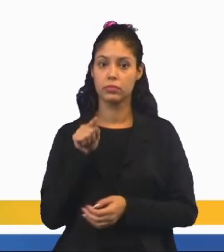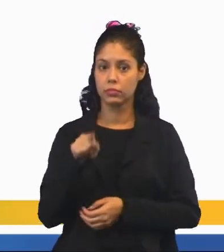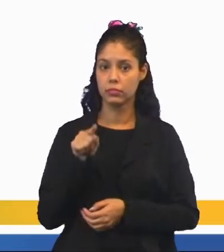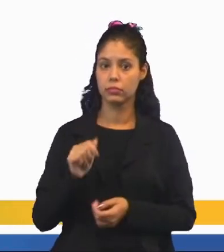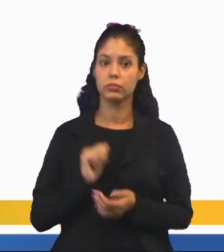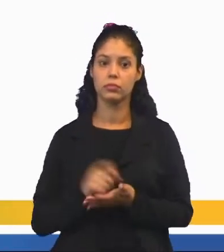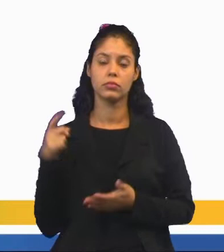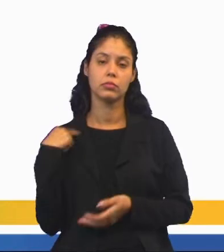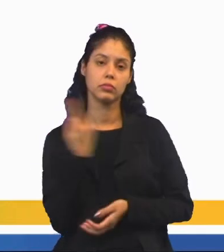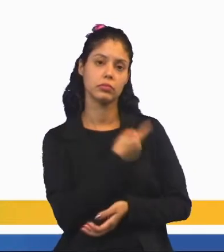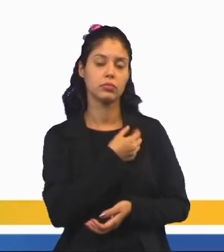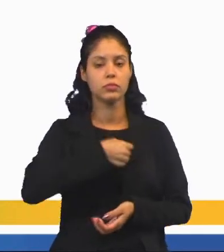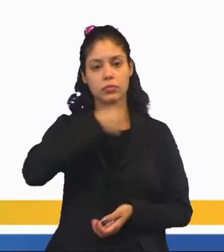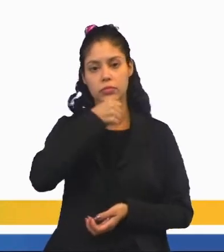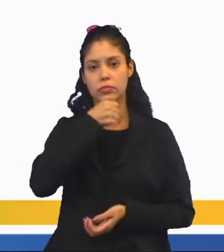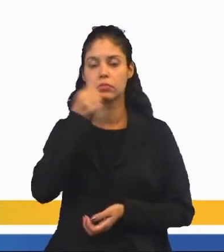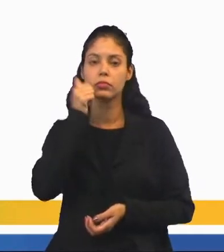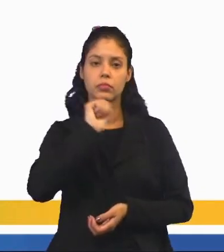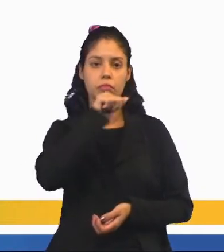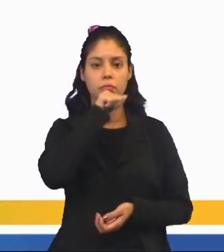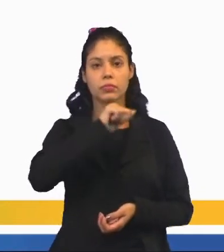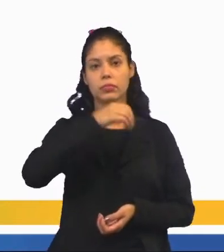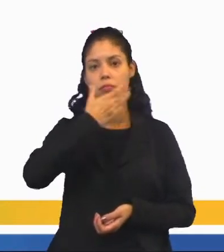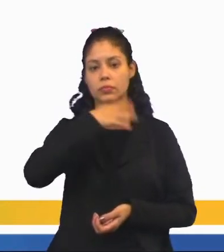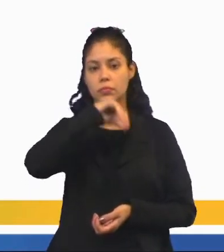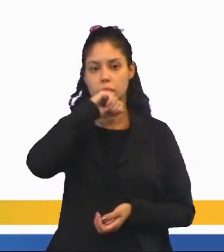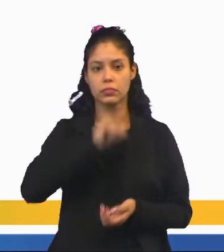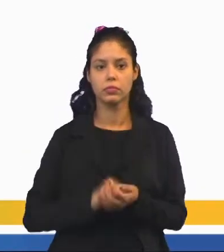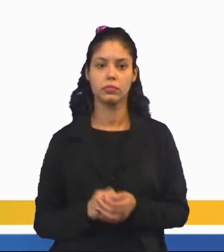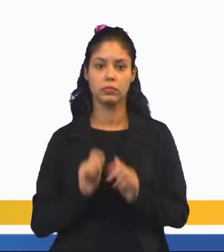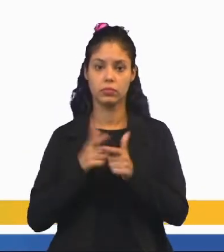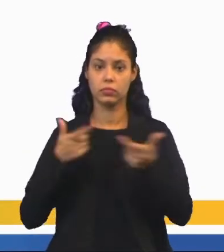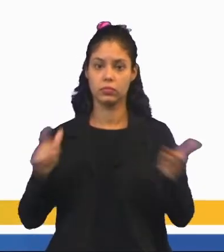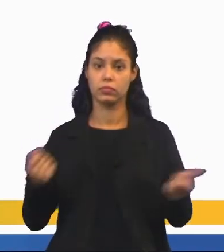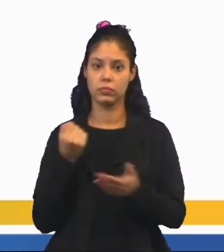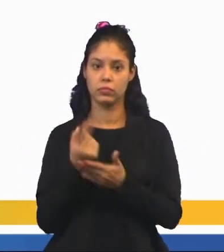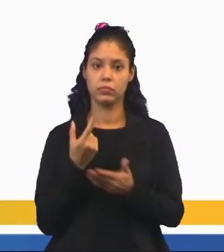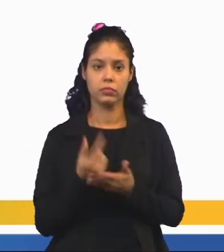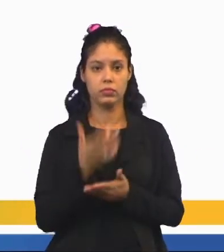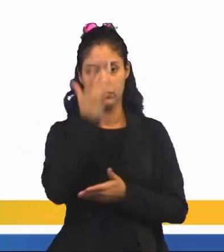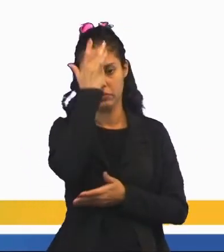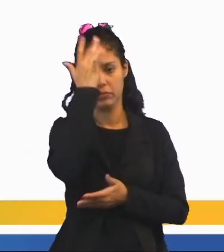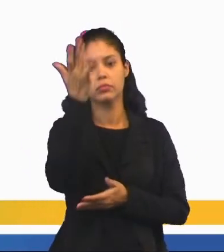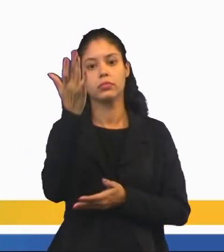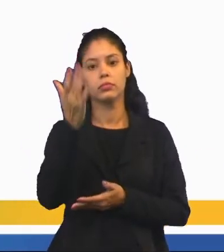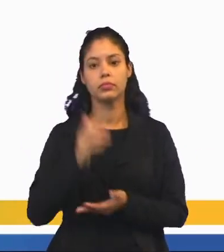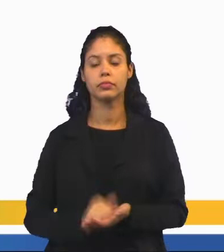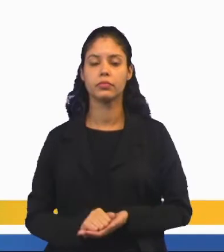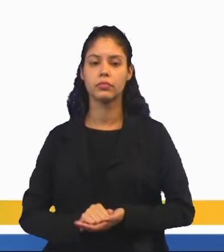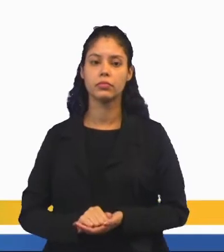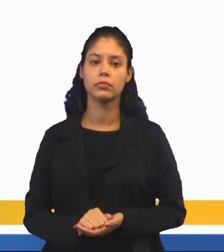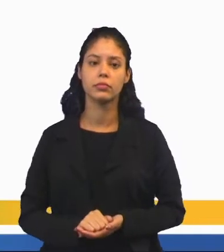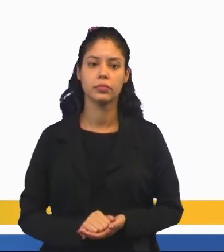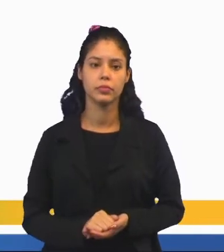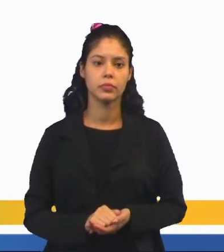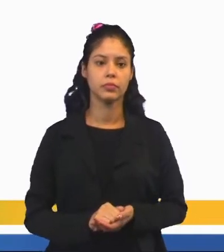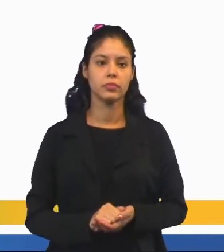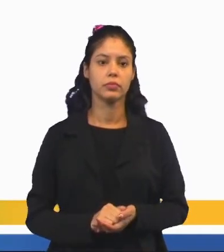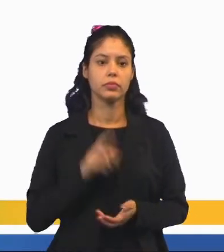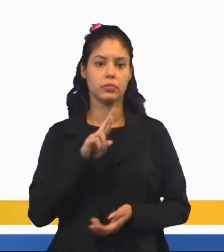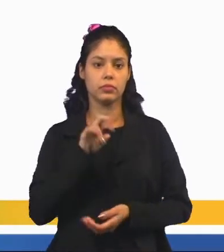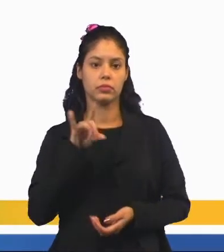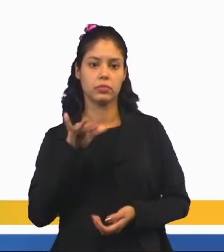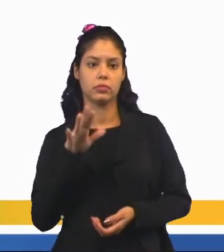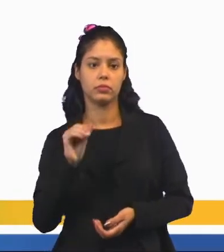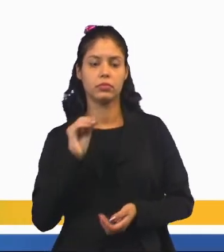Na época dos nossos avós e pais, o aumento de consumo, a sua facilidade fez